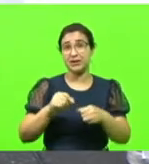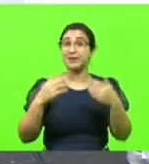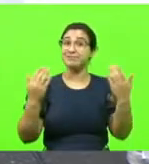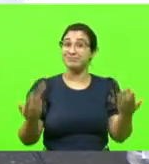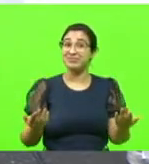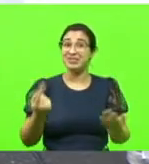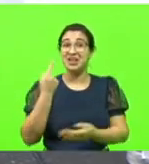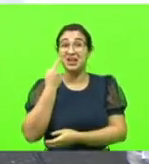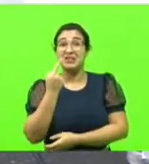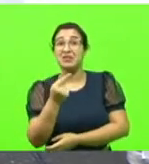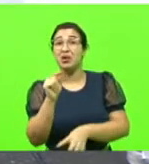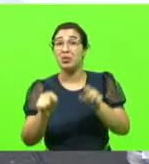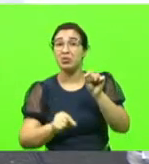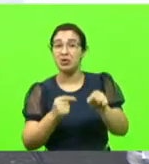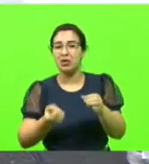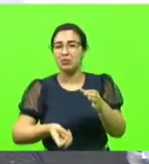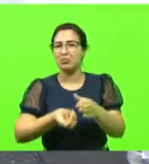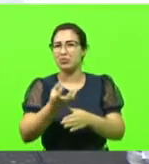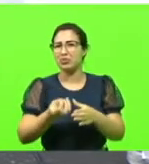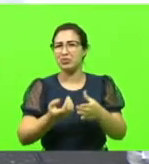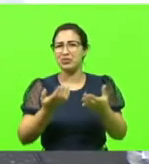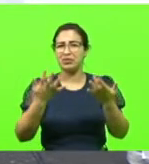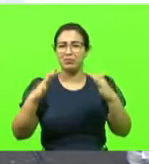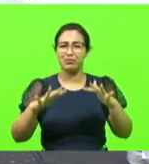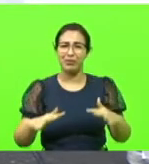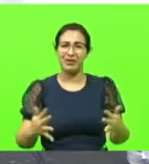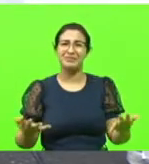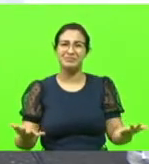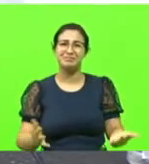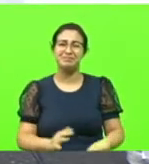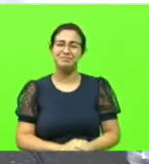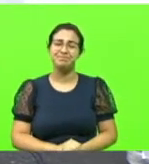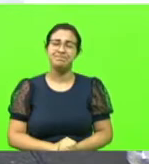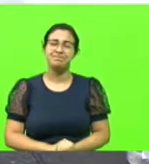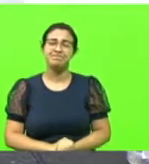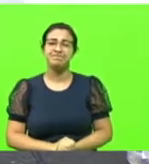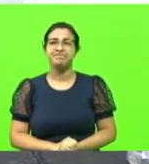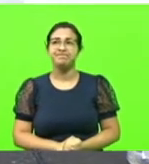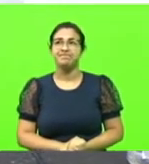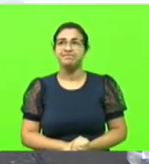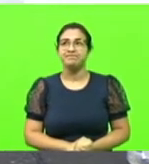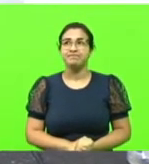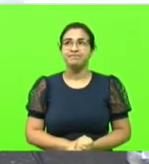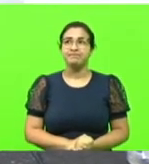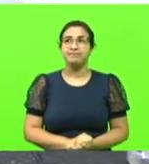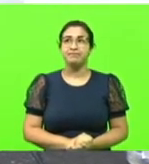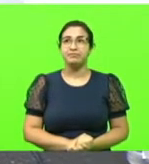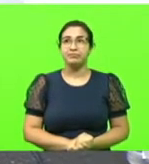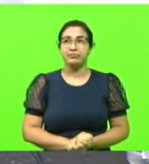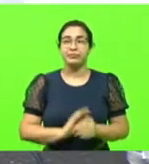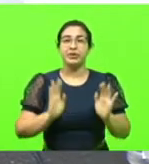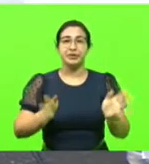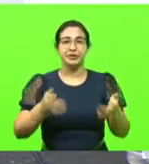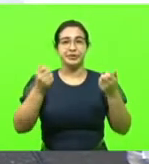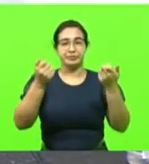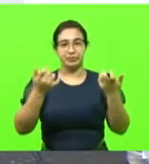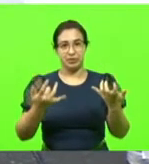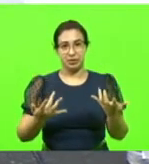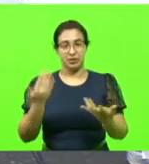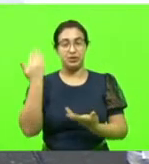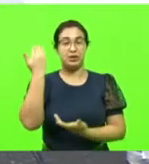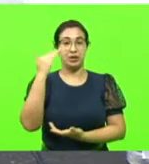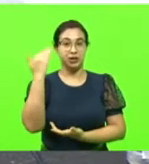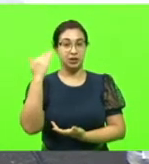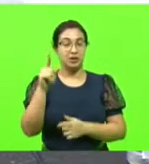vemos os nossos produtores padecendo. Eu fiz essa manifestação porque eu entendo